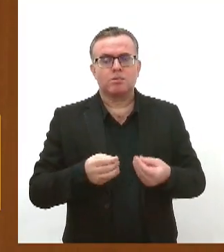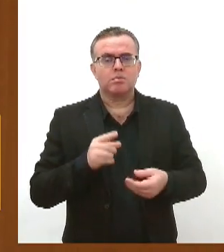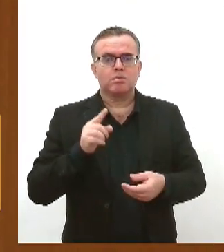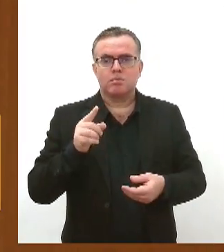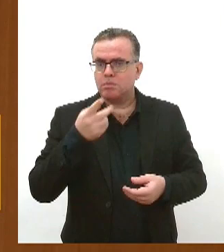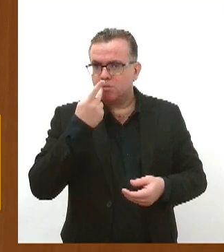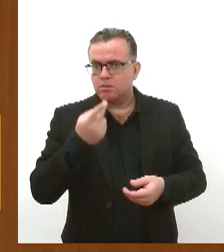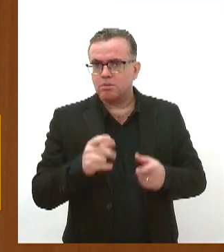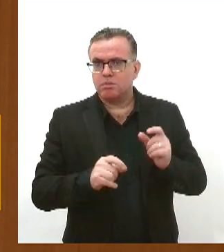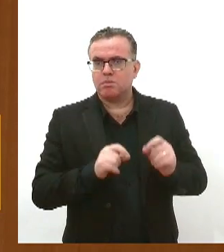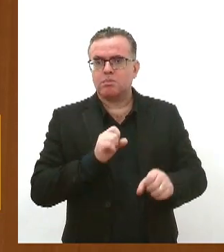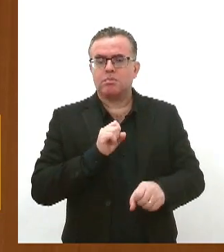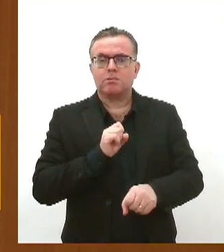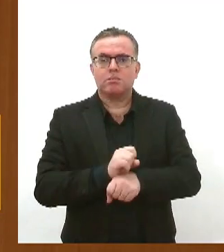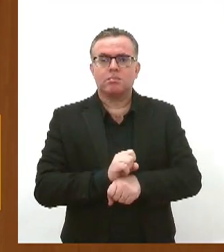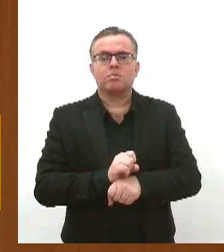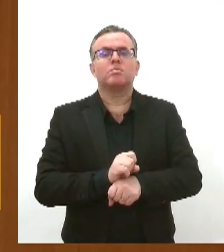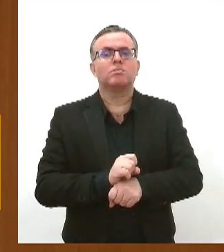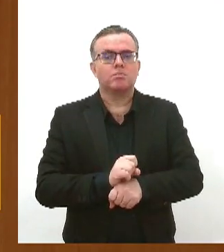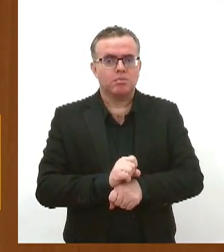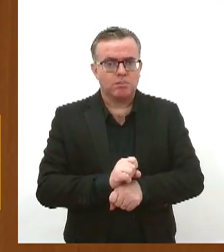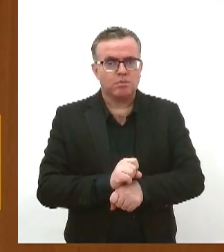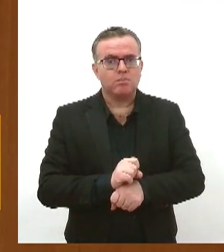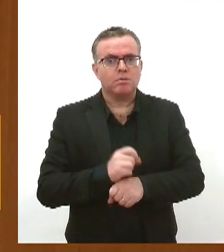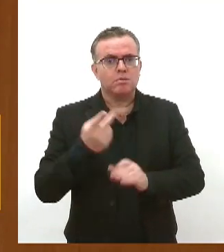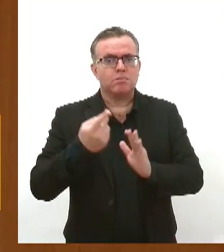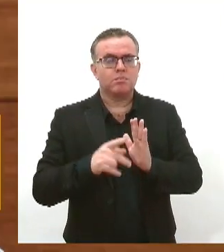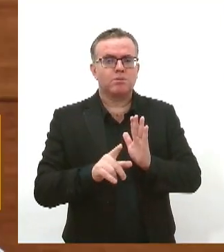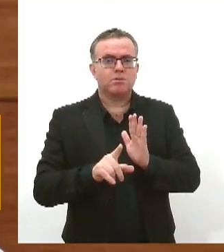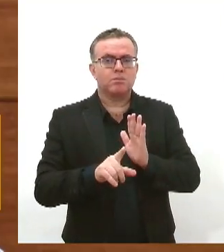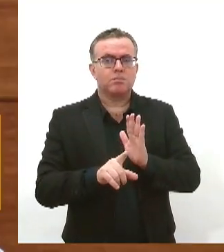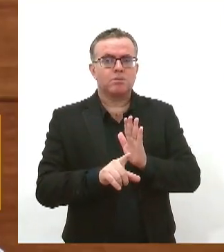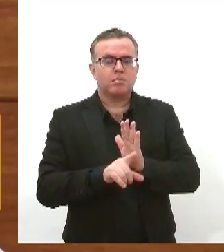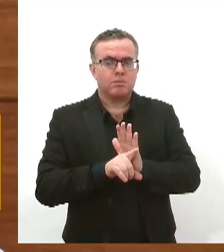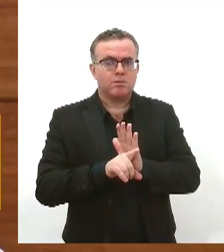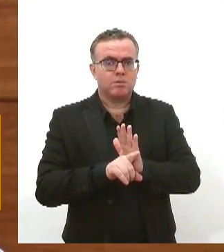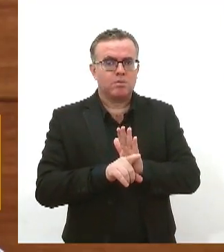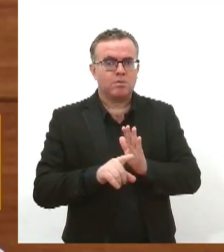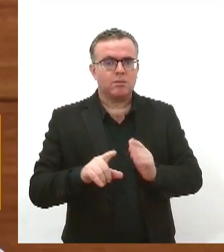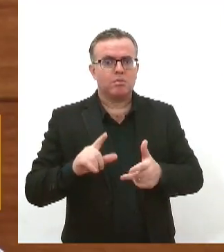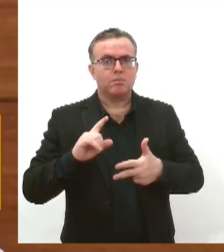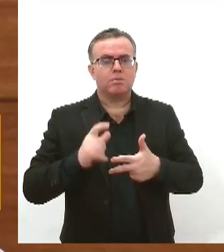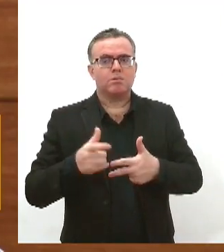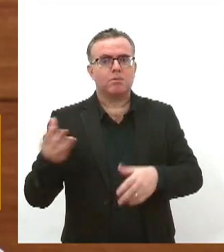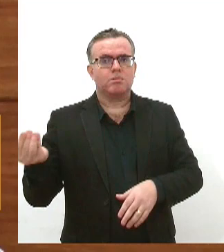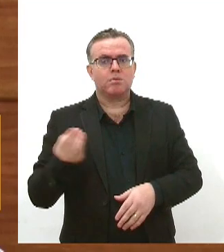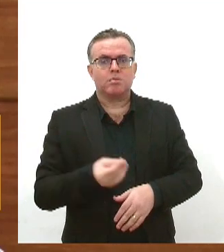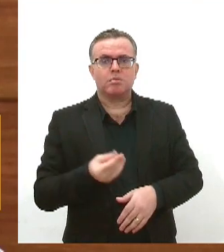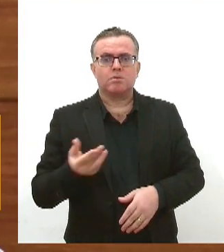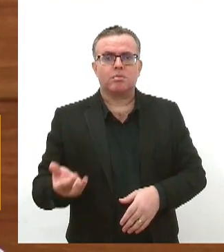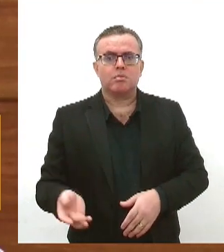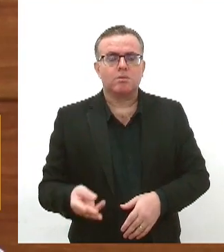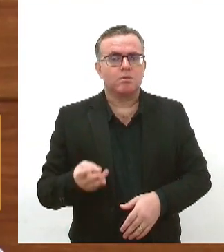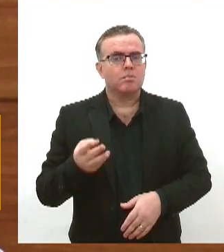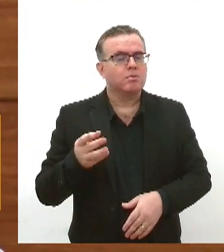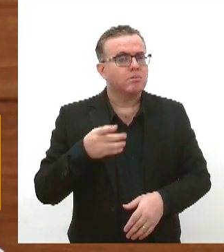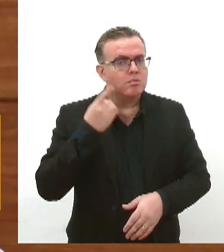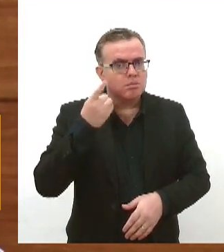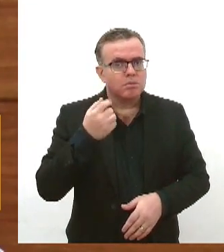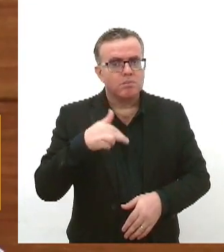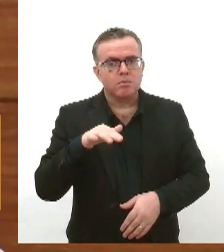o projeto do executivo para a redução da alíquota. Marcos Oliveira também falou sobre o aumento da alíquota do